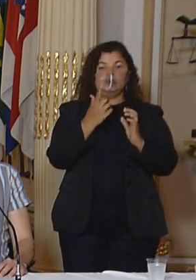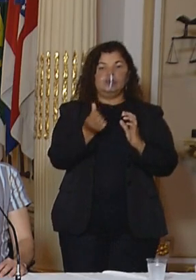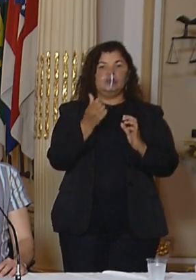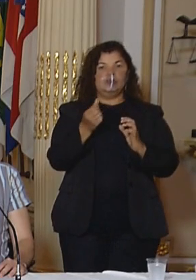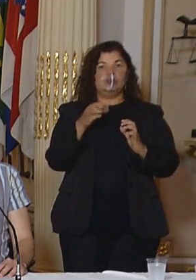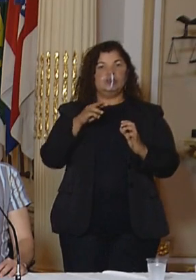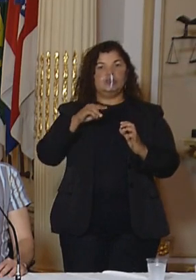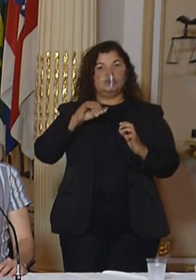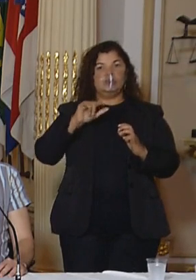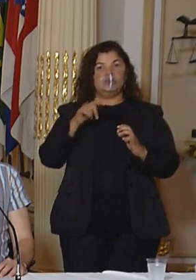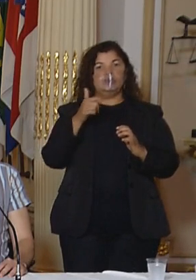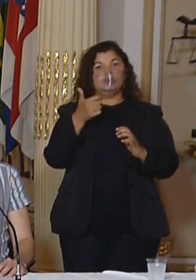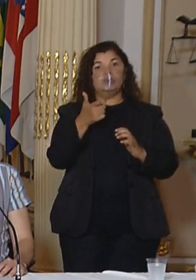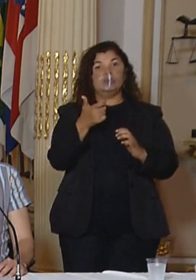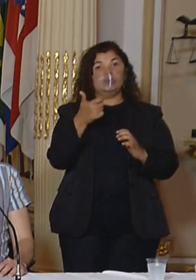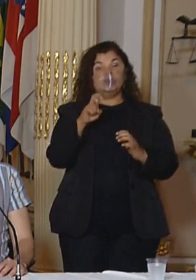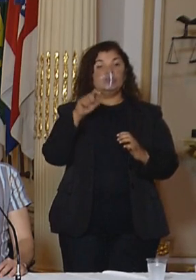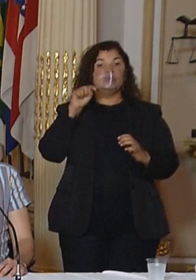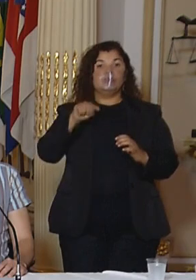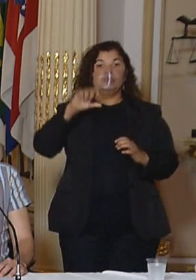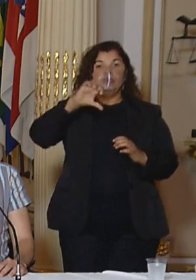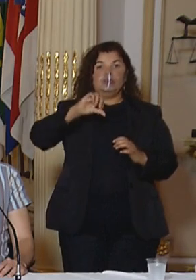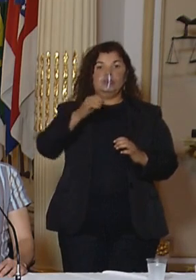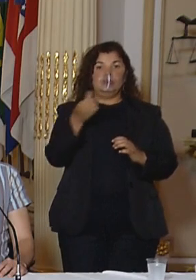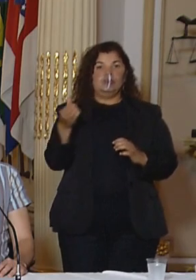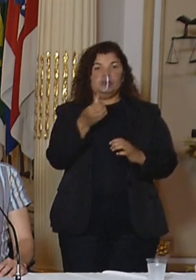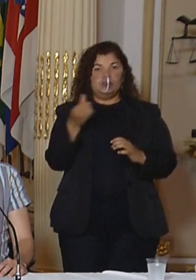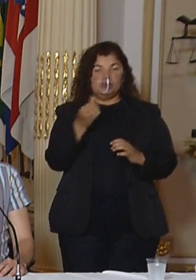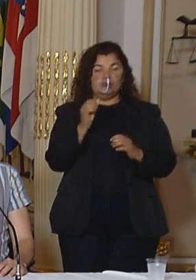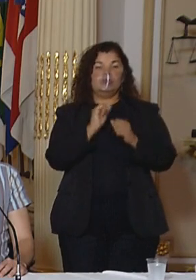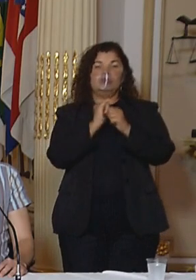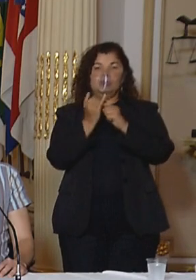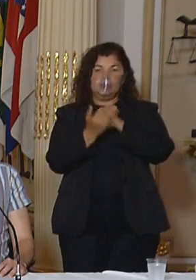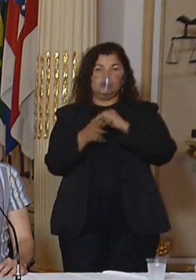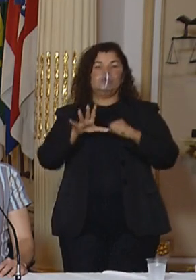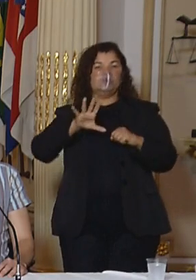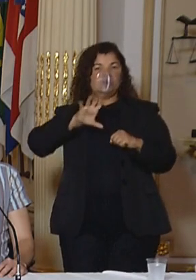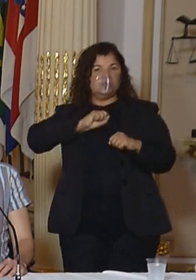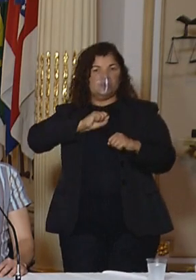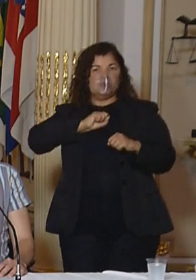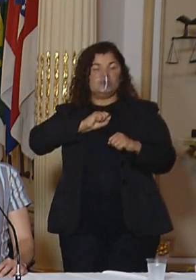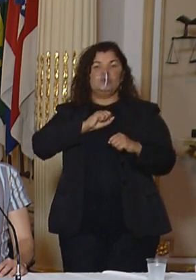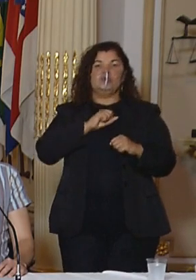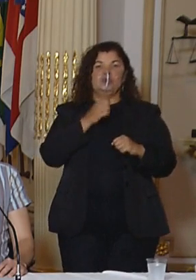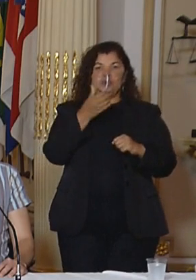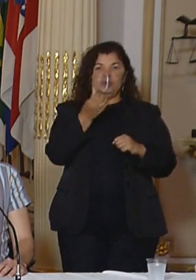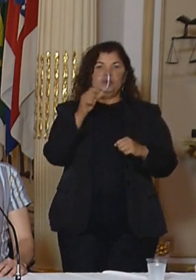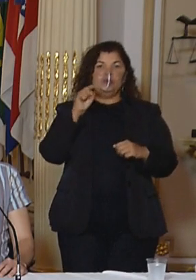né, 15.977 casos de Covid confirmados, sendo